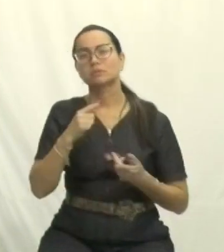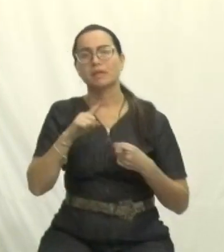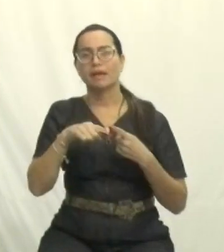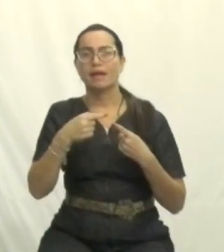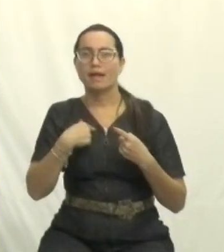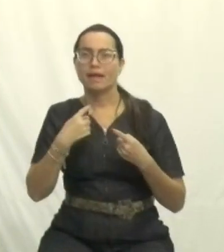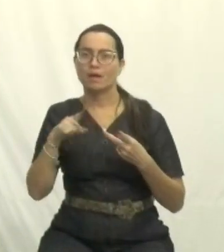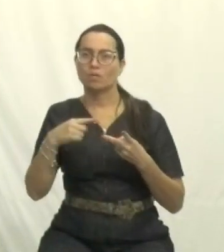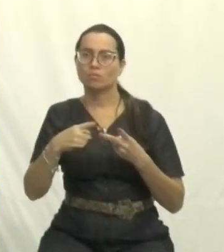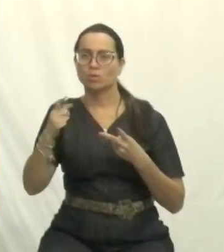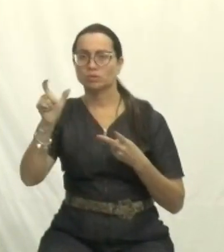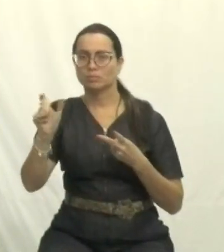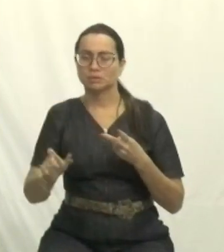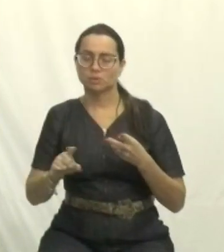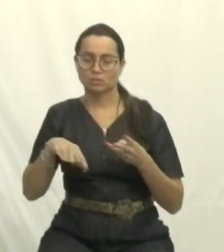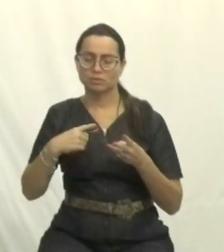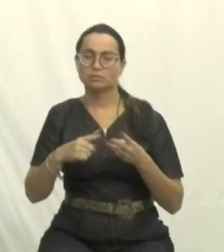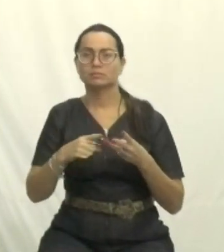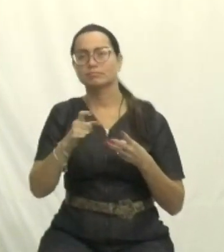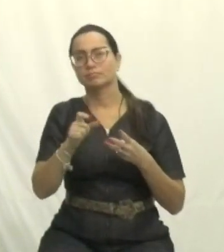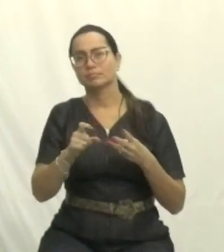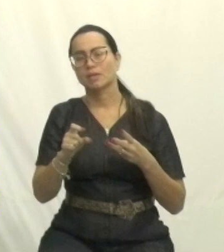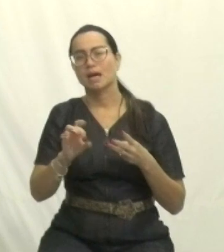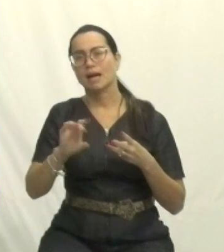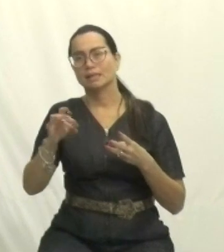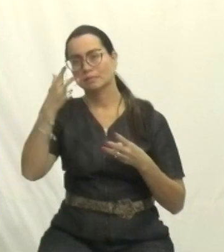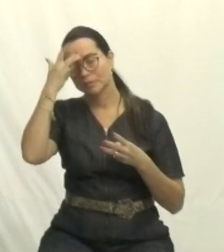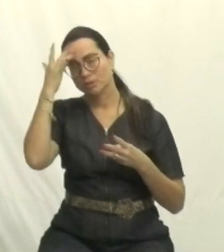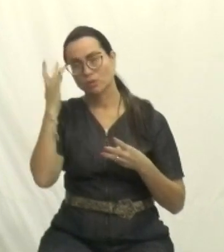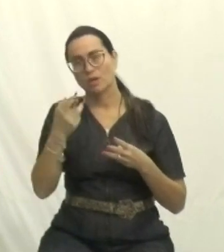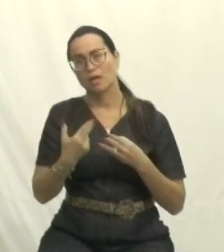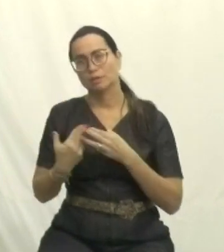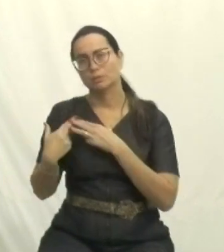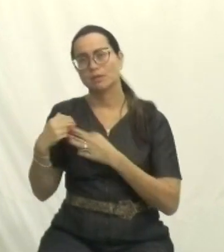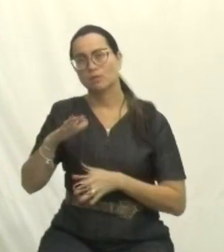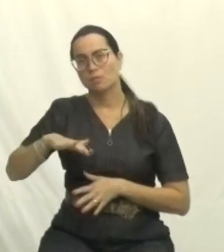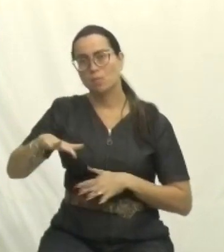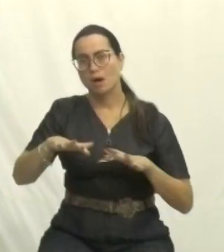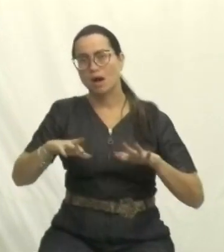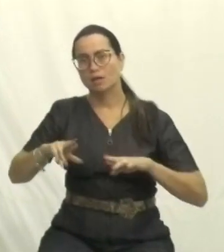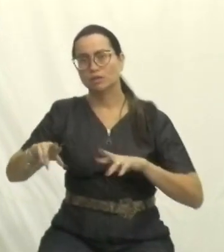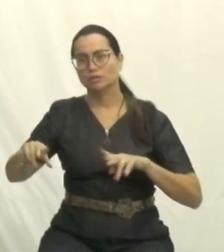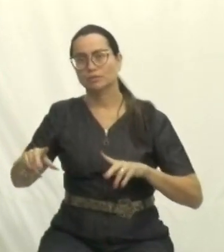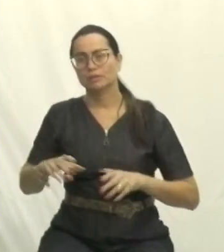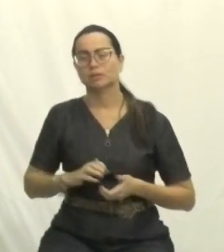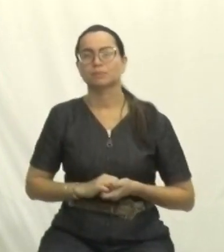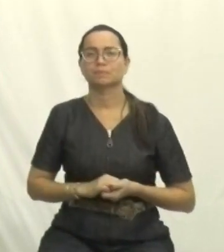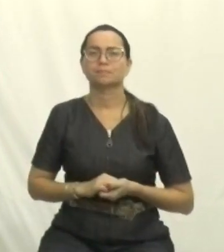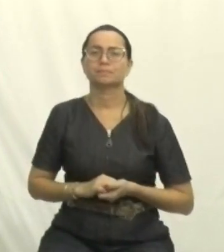Favre atua na parte de logística e finanças aqui do batalhão.